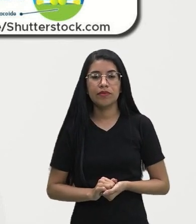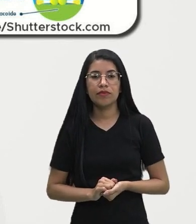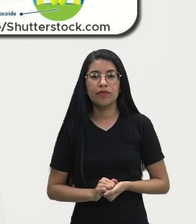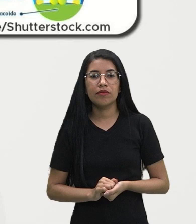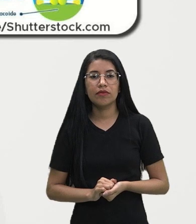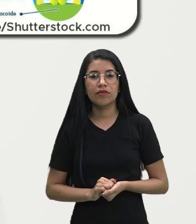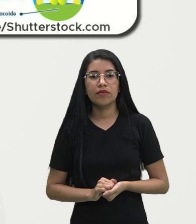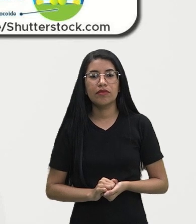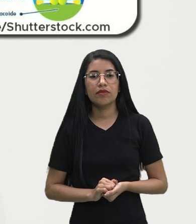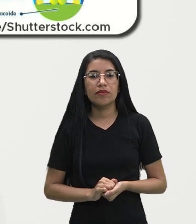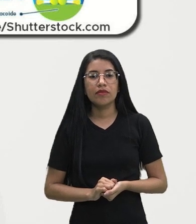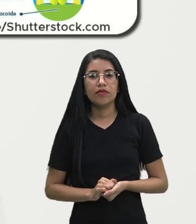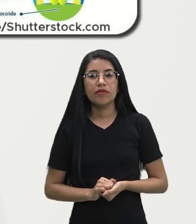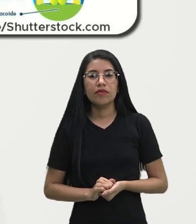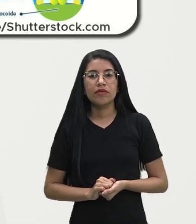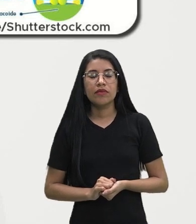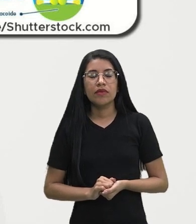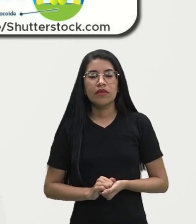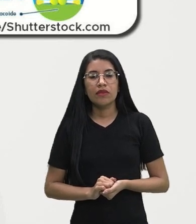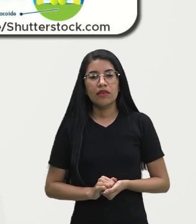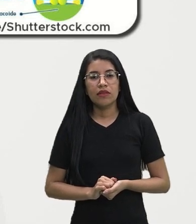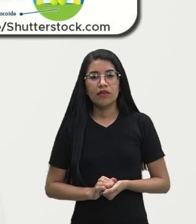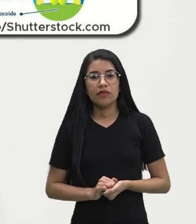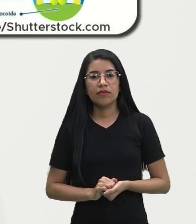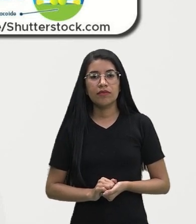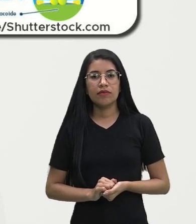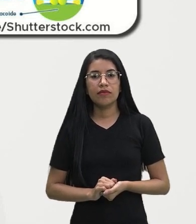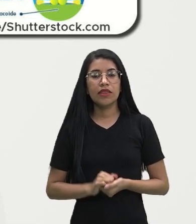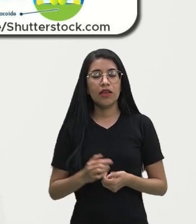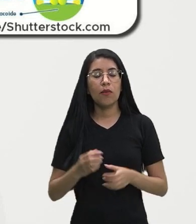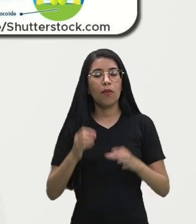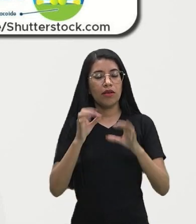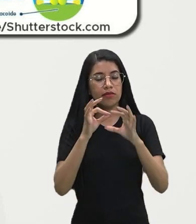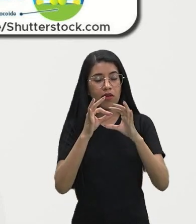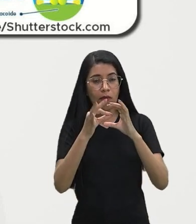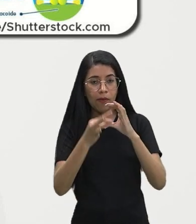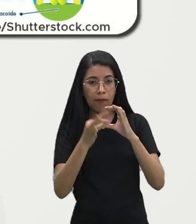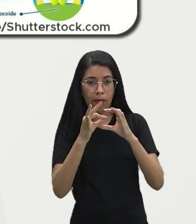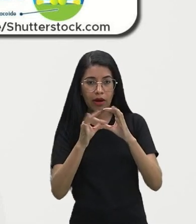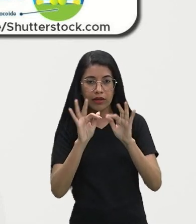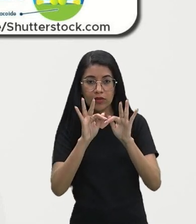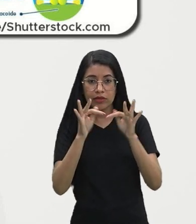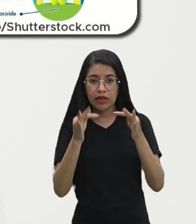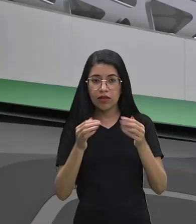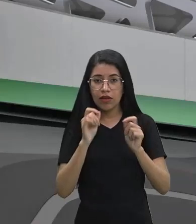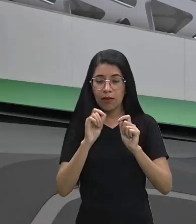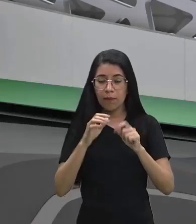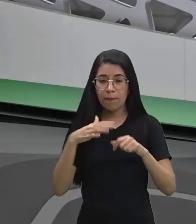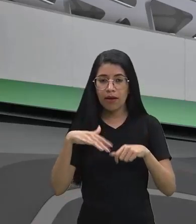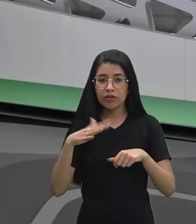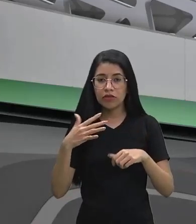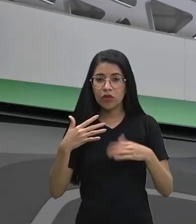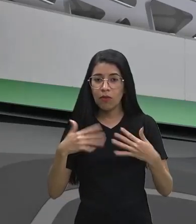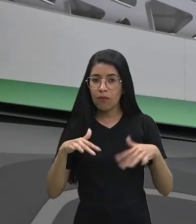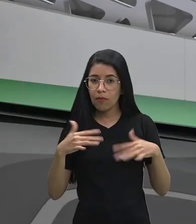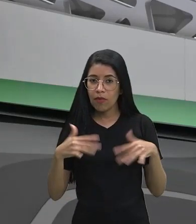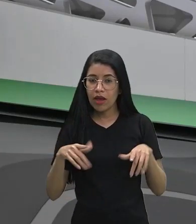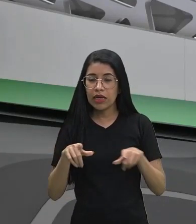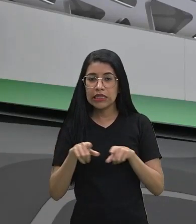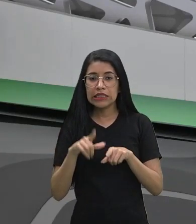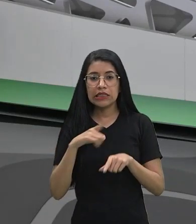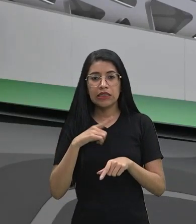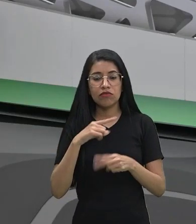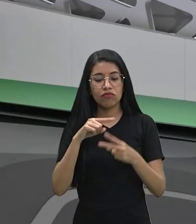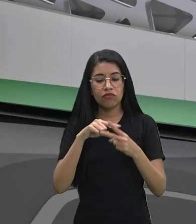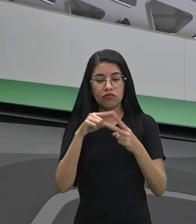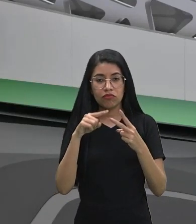Ok? As células eucariontes, elas são células mais complexas, mas eu tenho dois